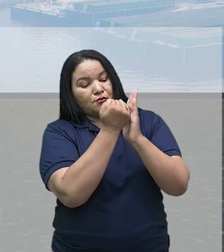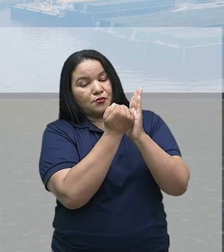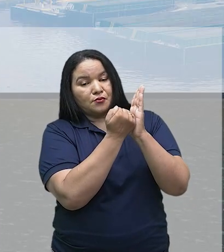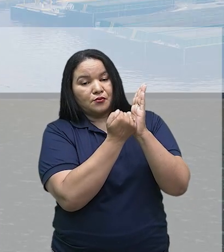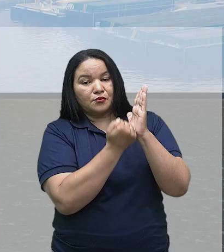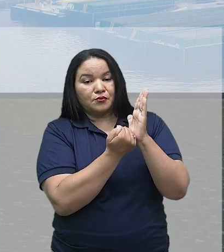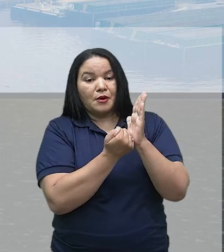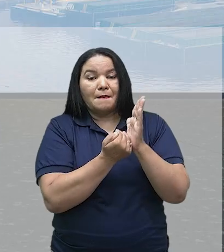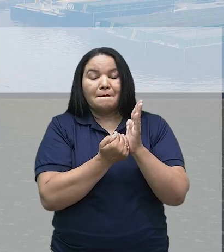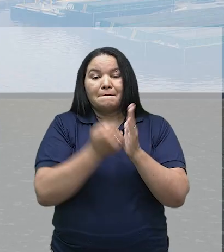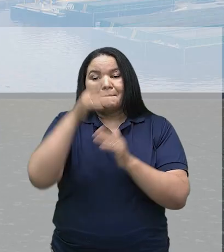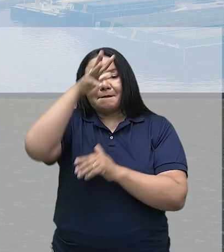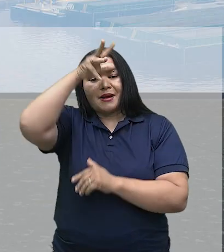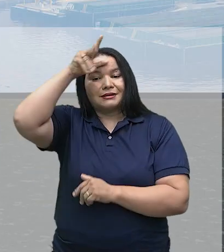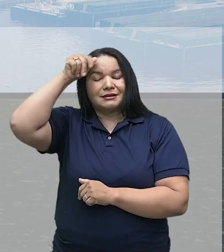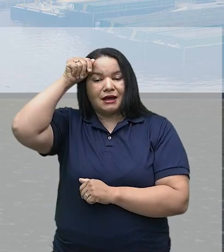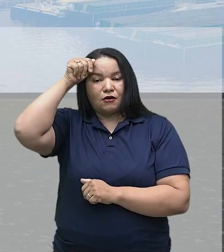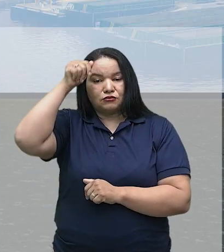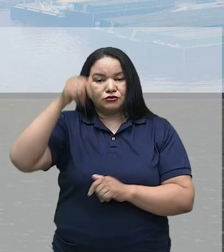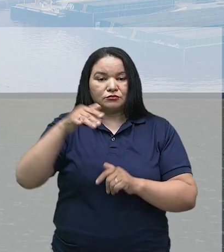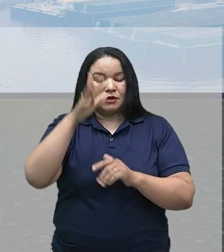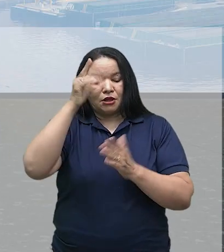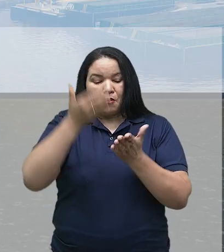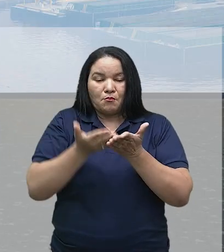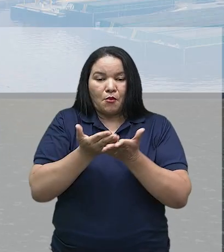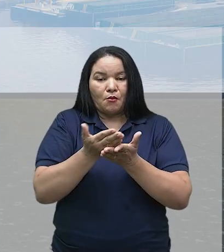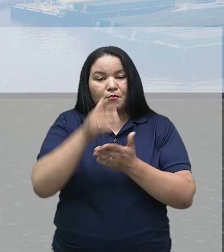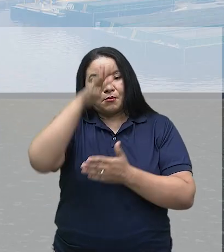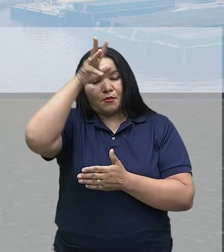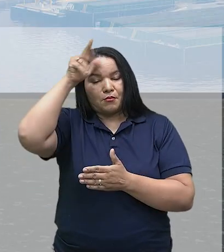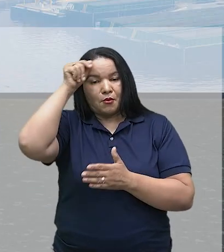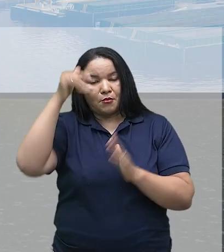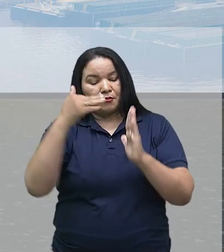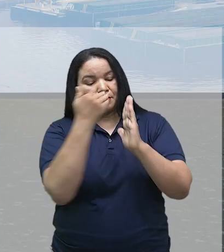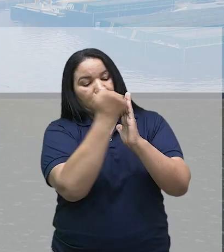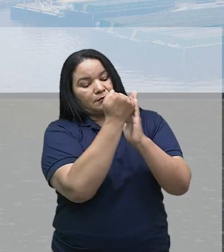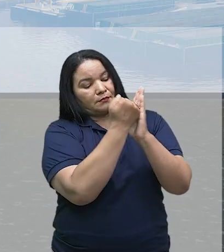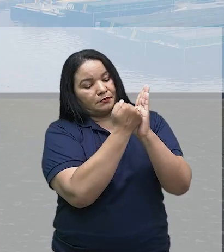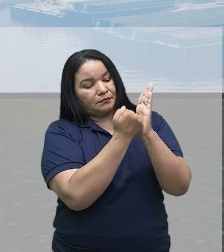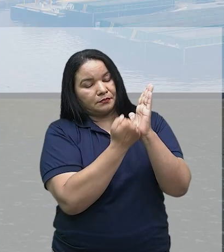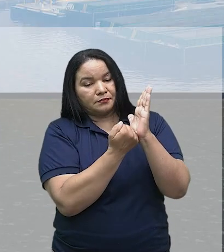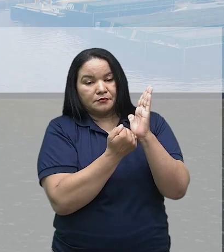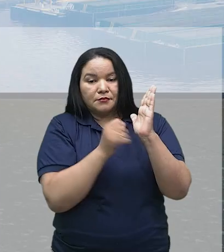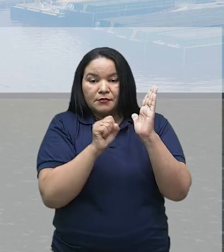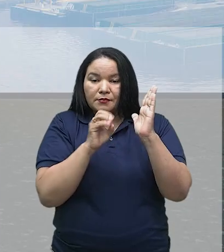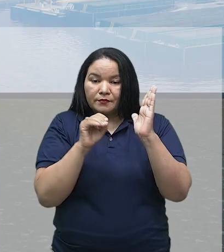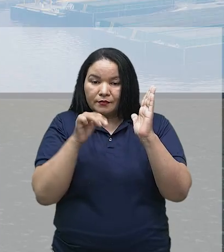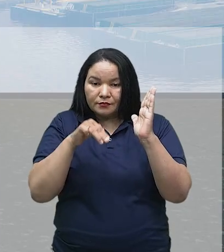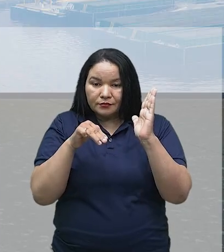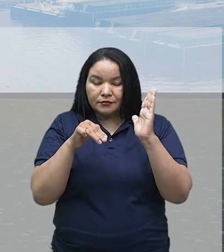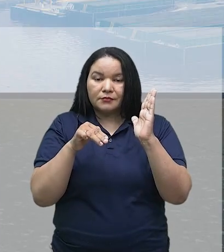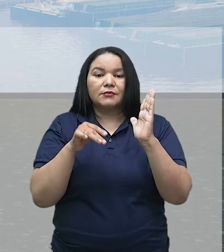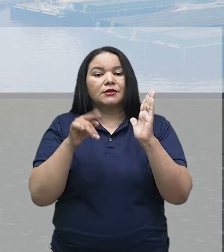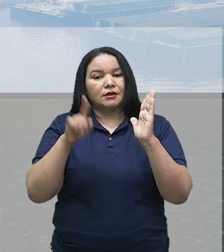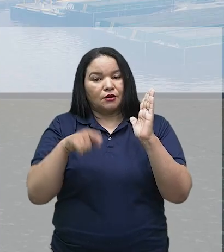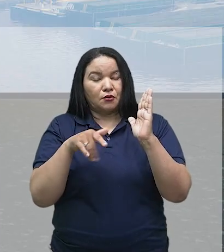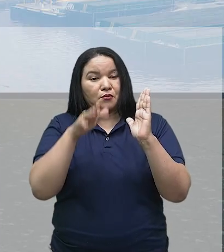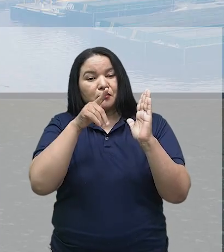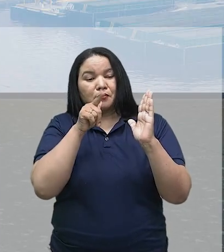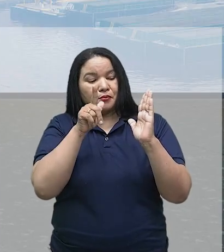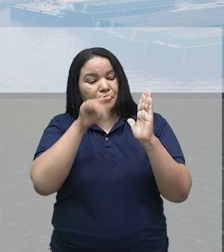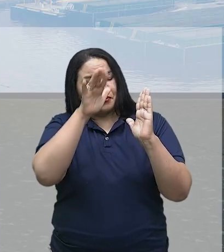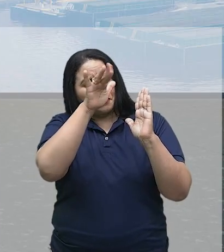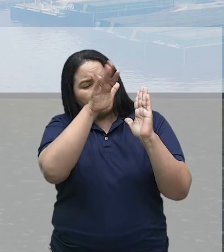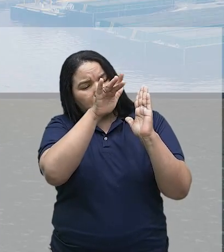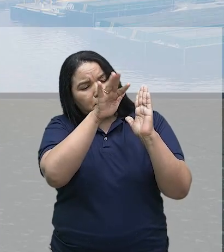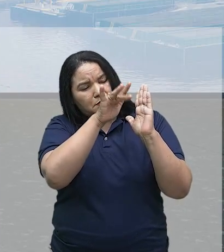Manaus, percebam, ela cai abaixo dos 15,80 metros, estudiosos consideram como um caso de seca severa, ou